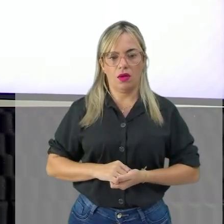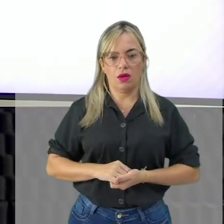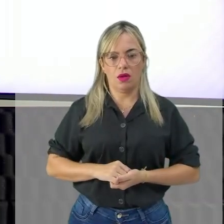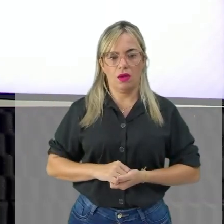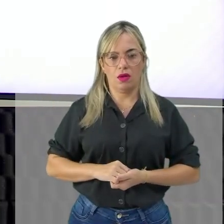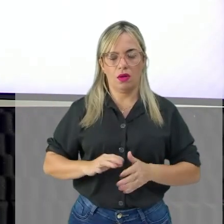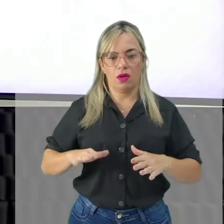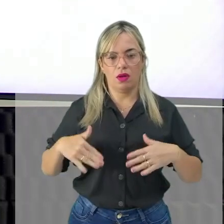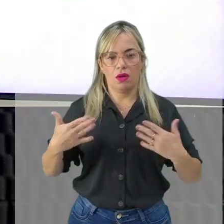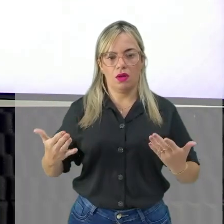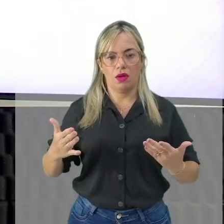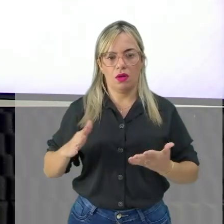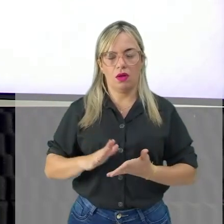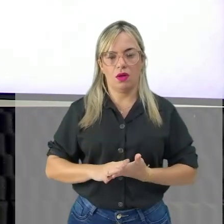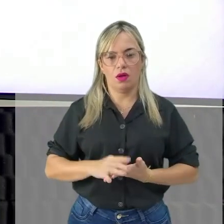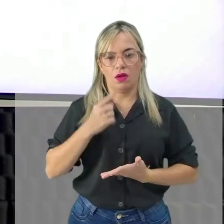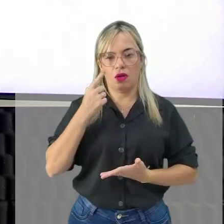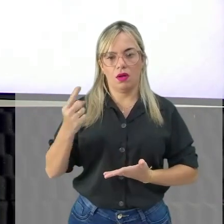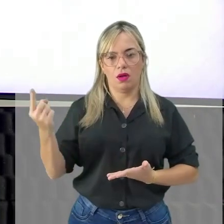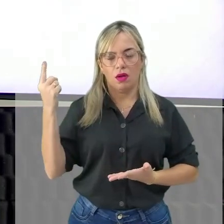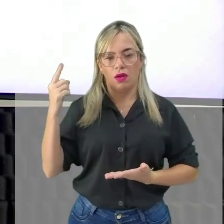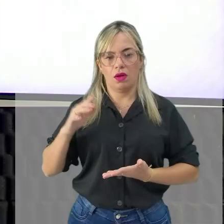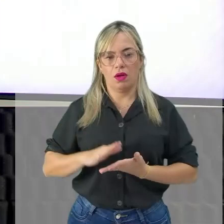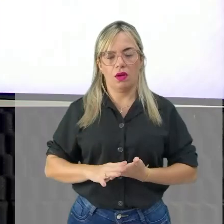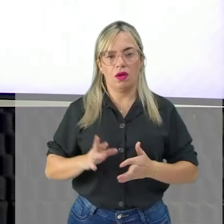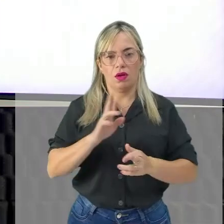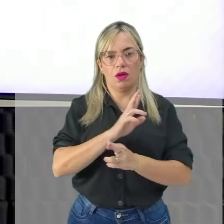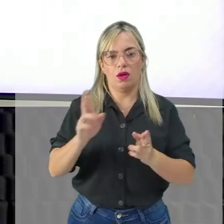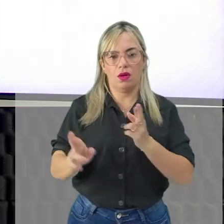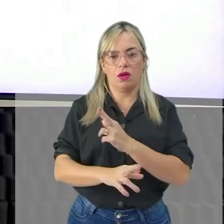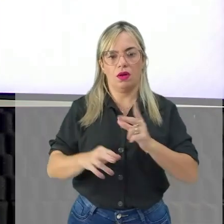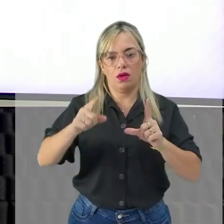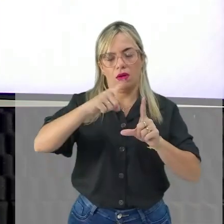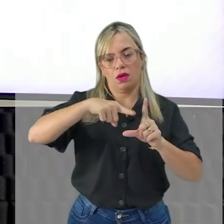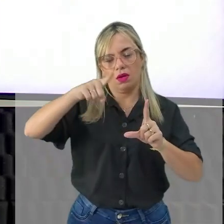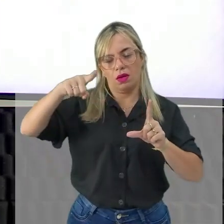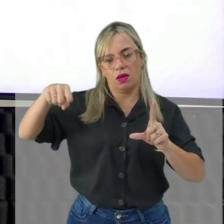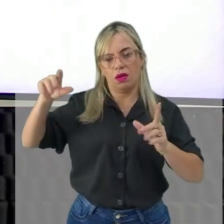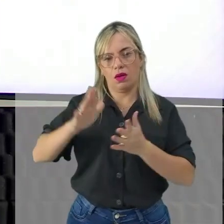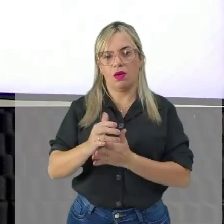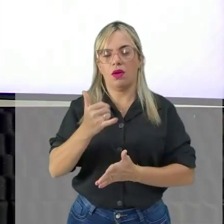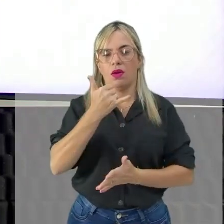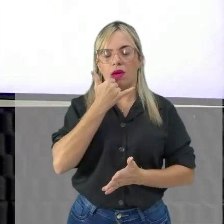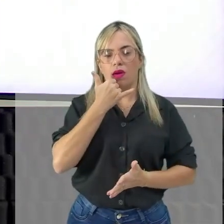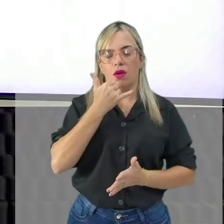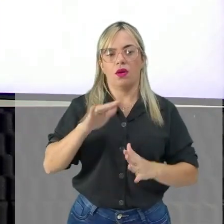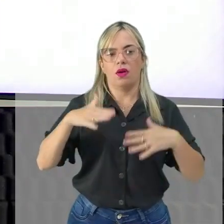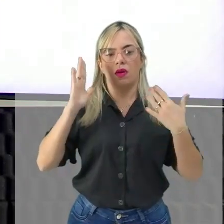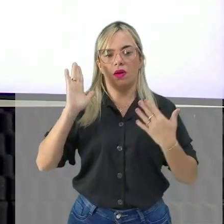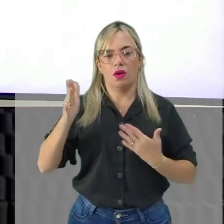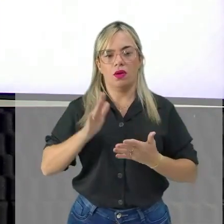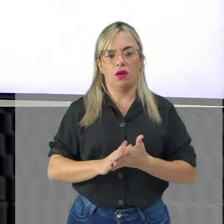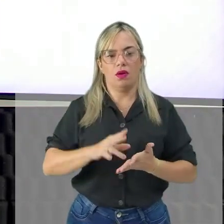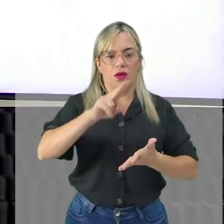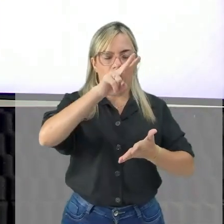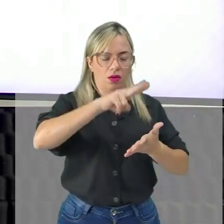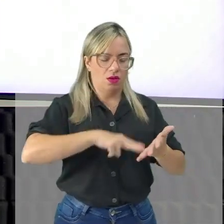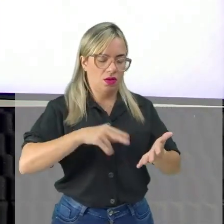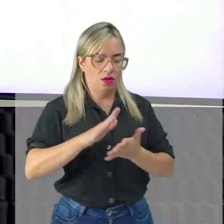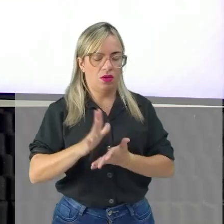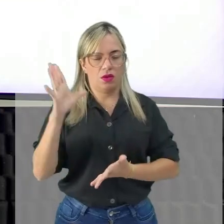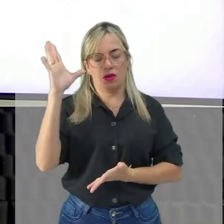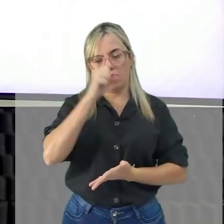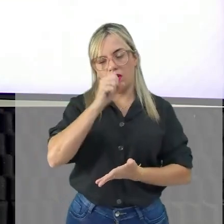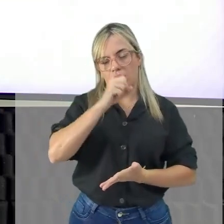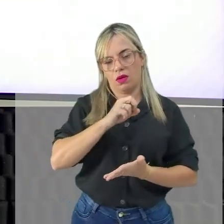somente... Ah, não, desculpa, gente. Aqui eram as afirmativas relacionadas ao gráfico. Desculpa. Não só a descrição, tá? A gente vai olhar aqui rapidinho para poder